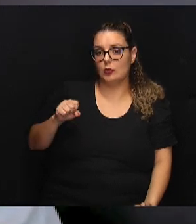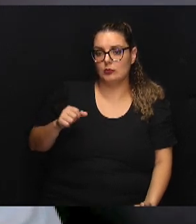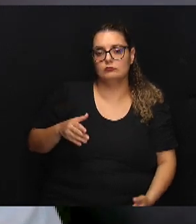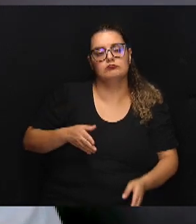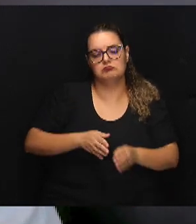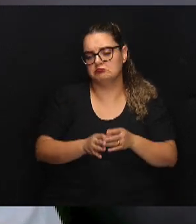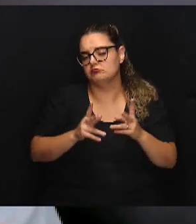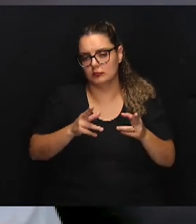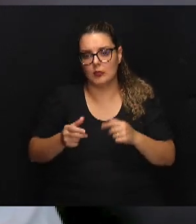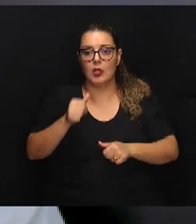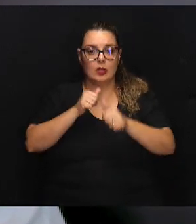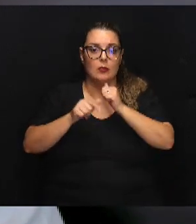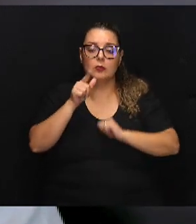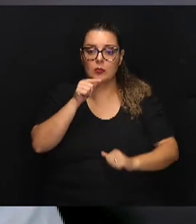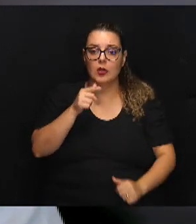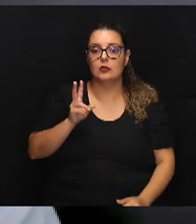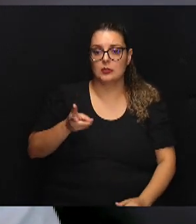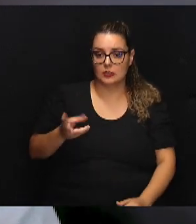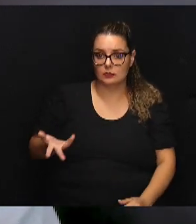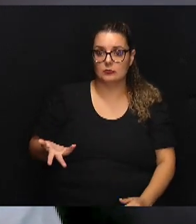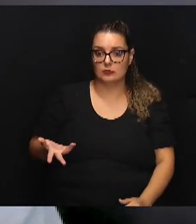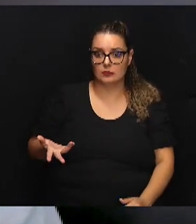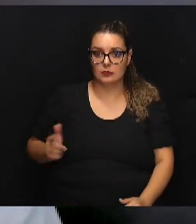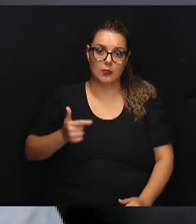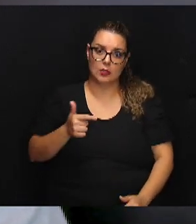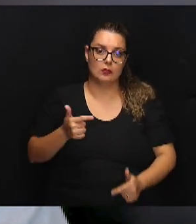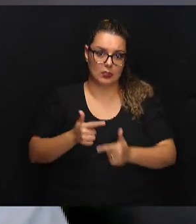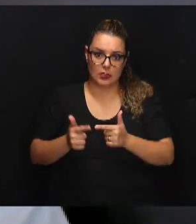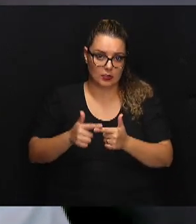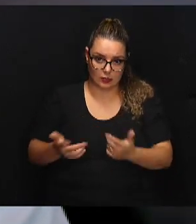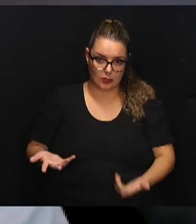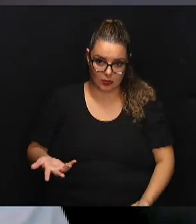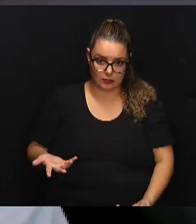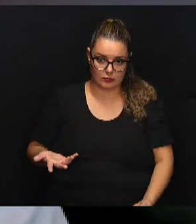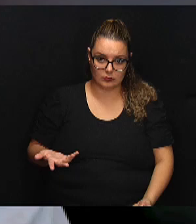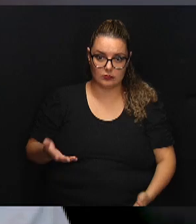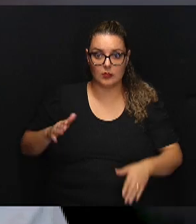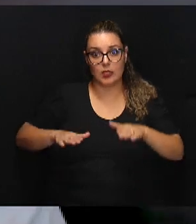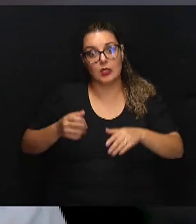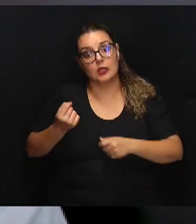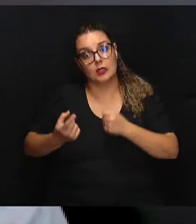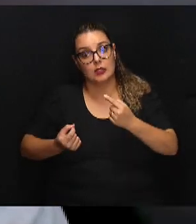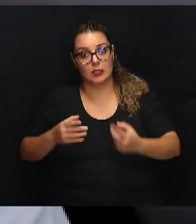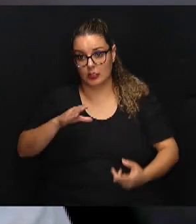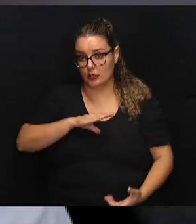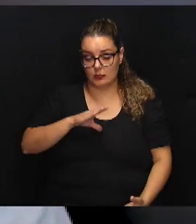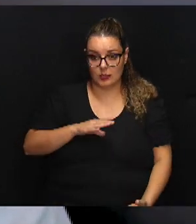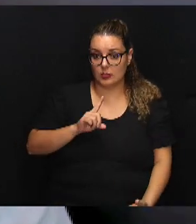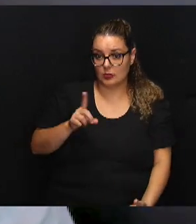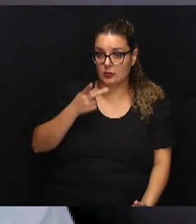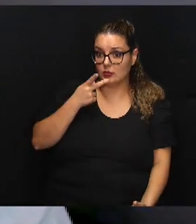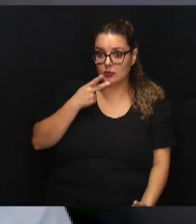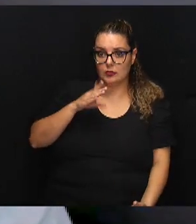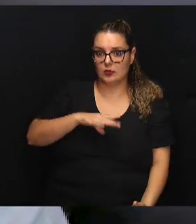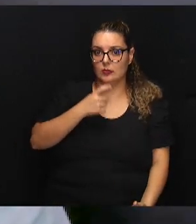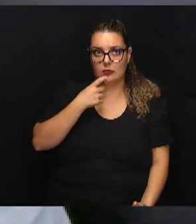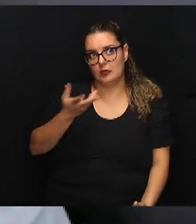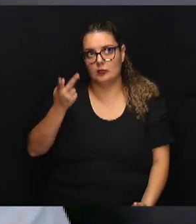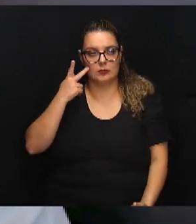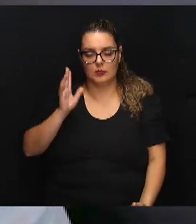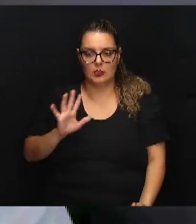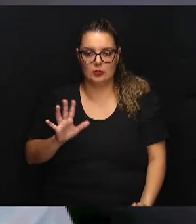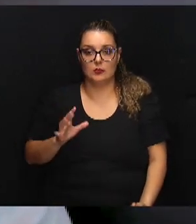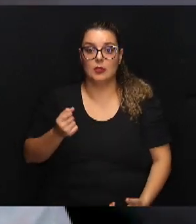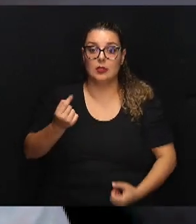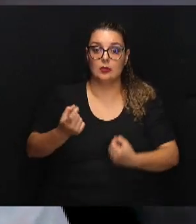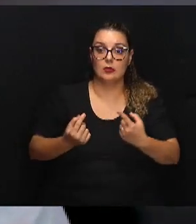é se manter hidratado, tomar água, que aí você não vai ter problema, né? E, de repente, em algumas cidades, não estou falando aqui de Campinas, São Paulo, mas que